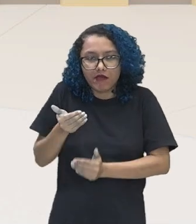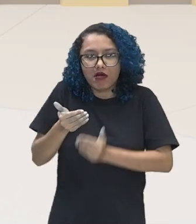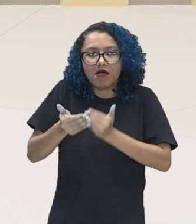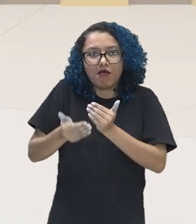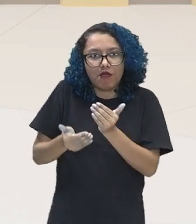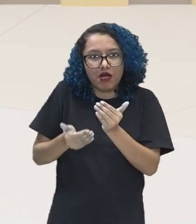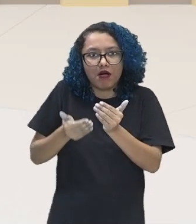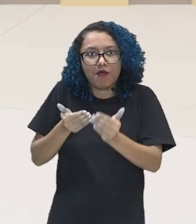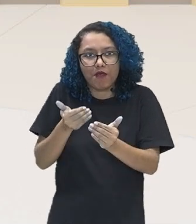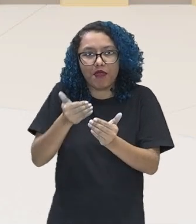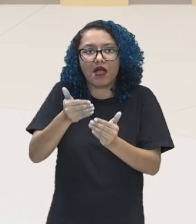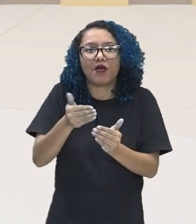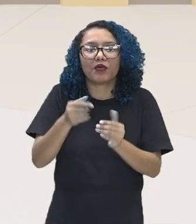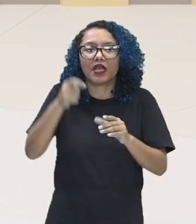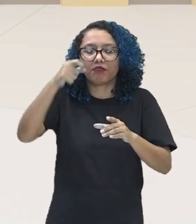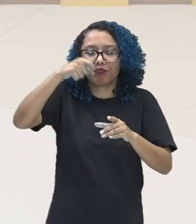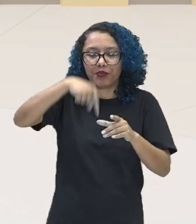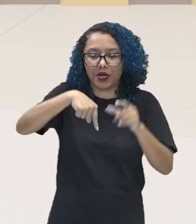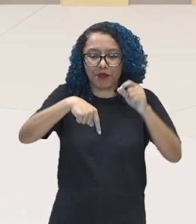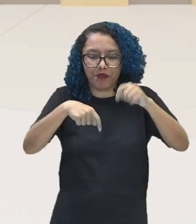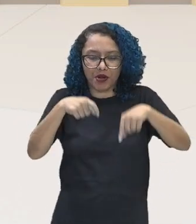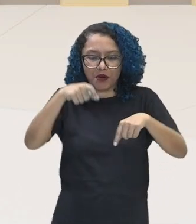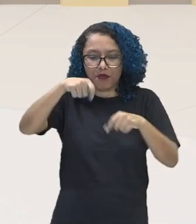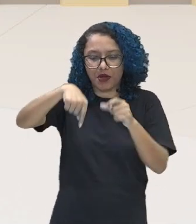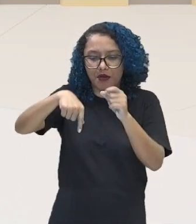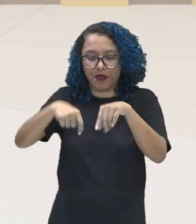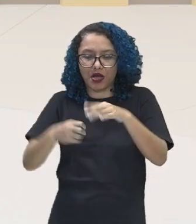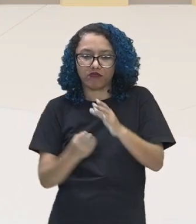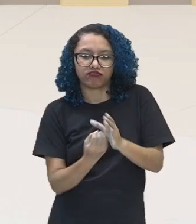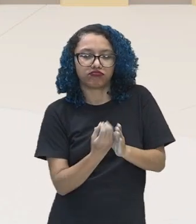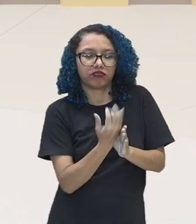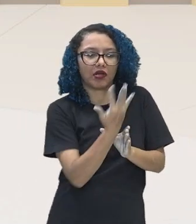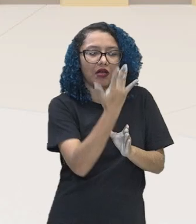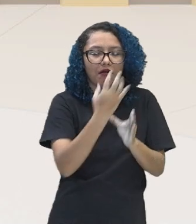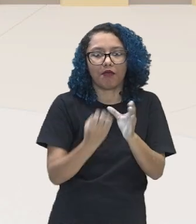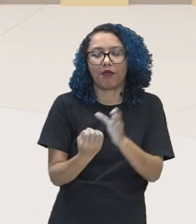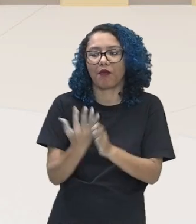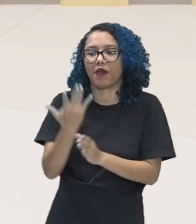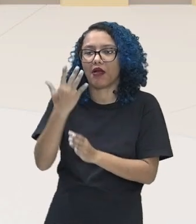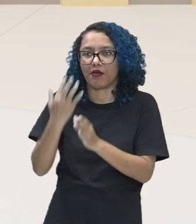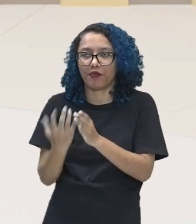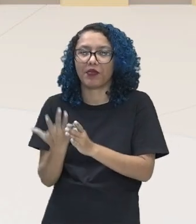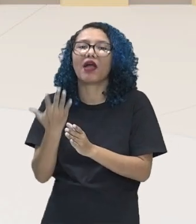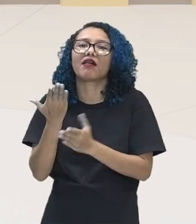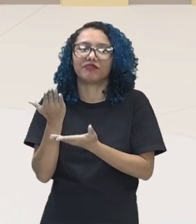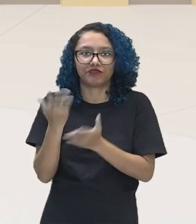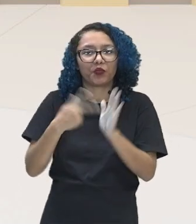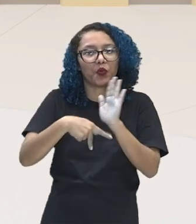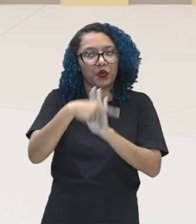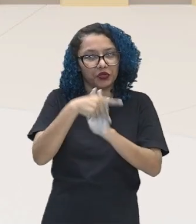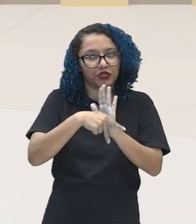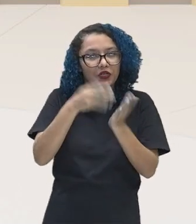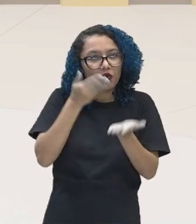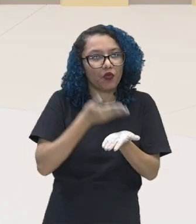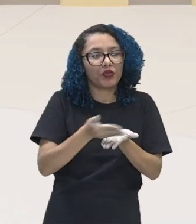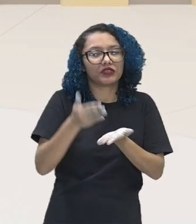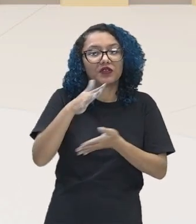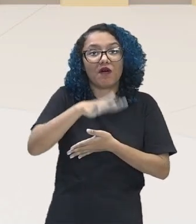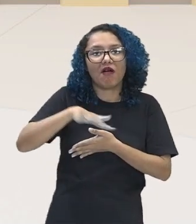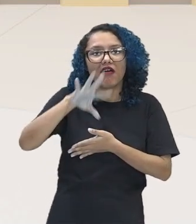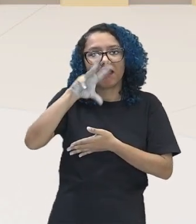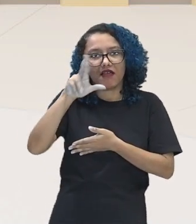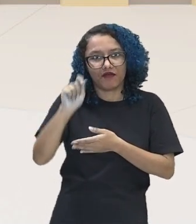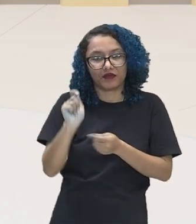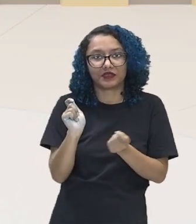um replantio, né? Então, essa é uma iniciativa que está sendo implementada na África para combater os efeitos